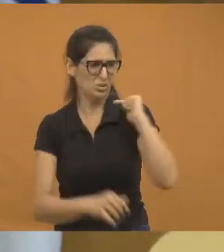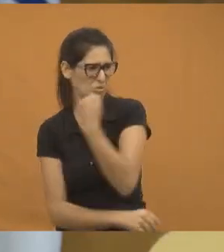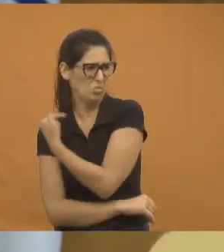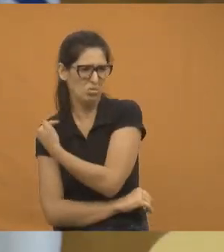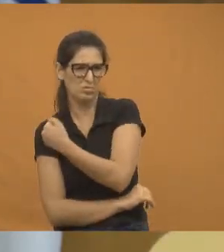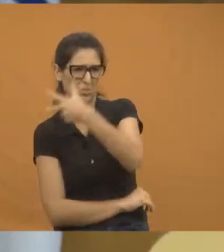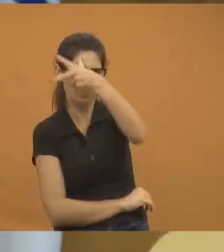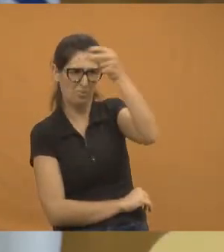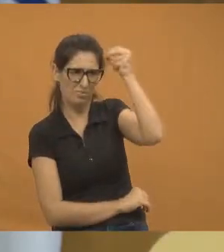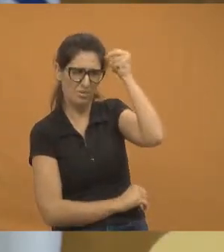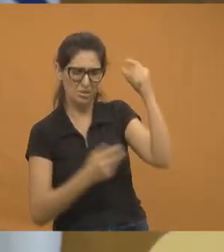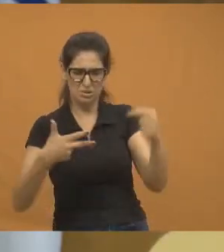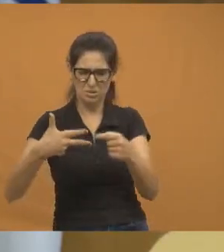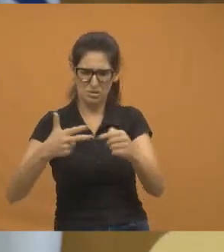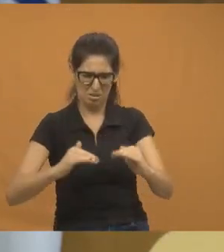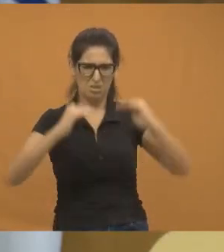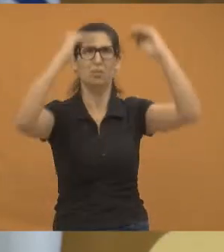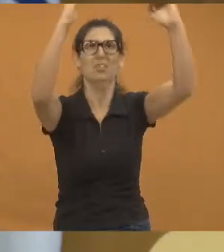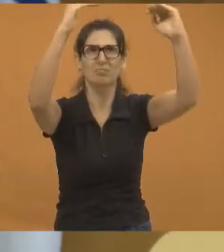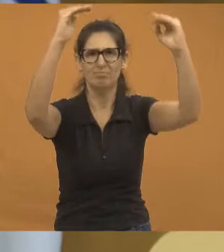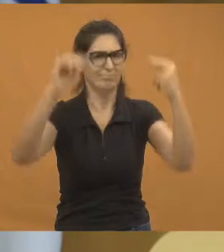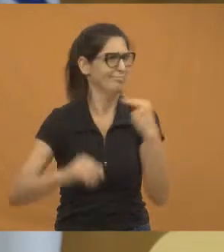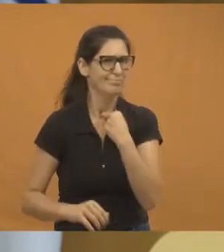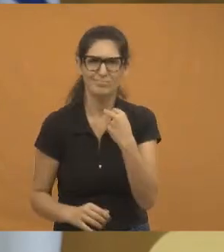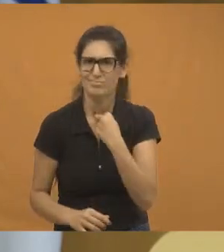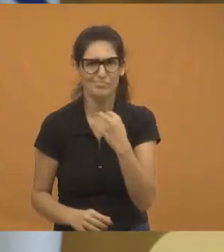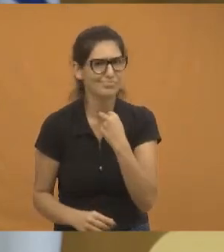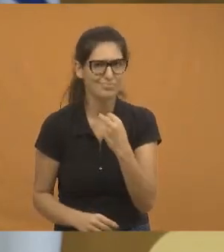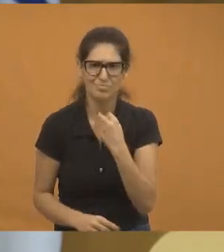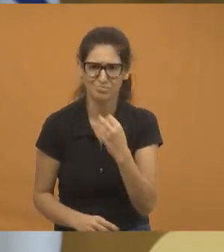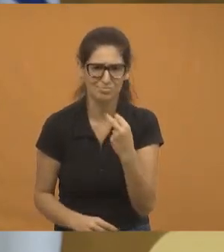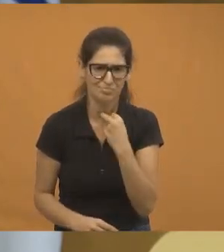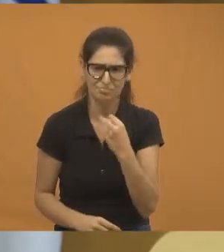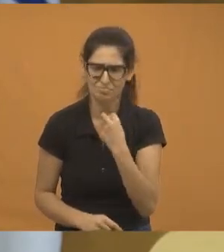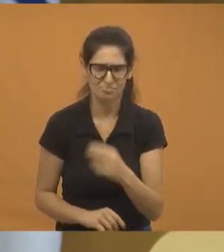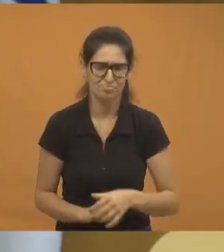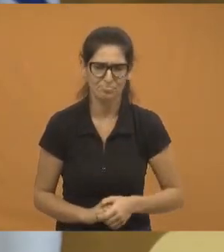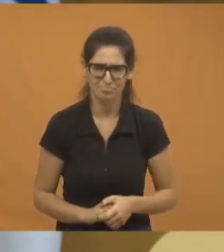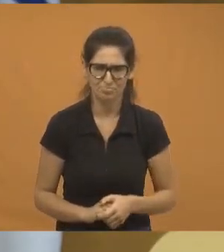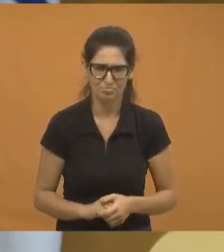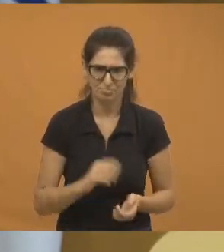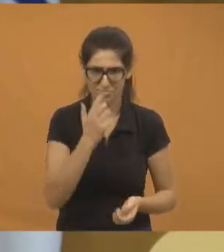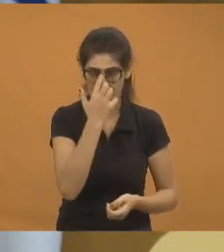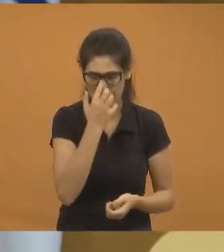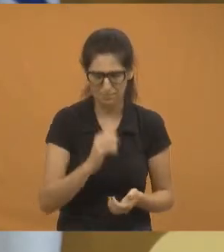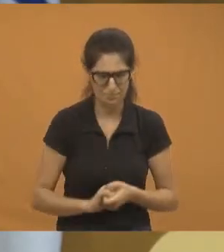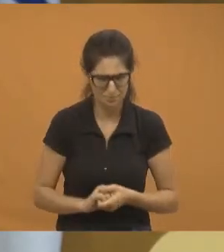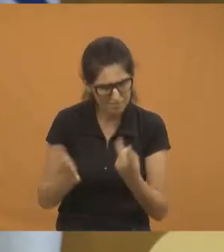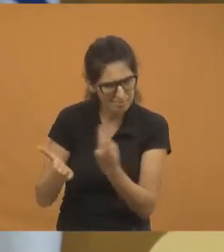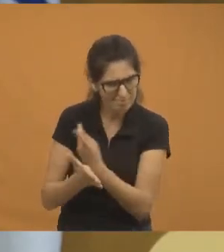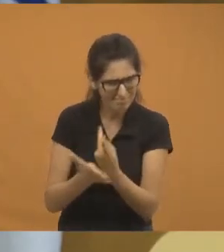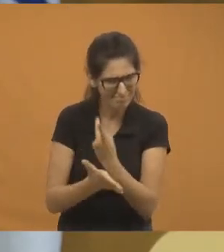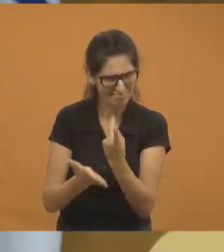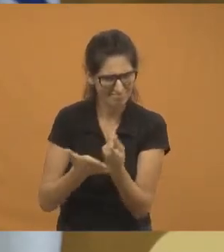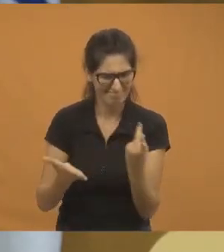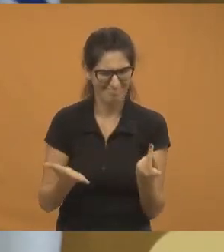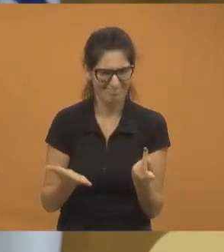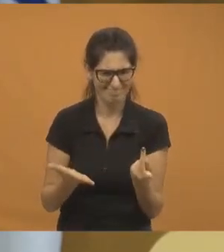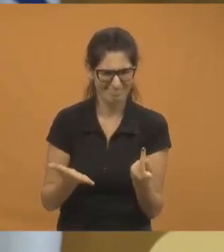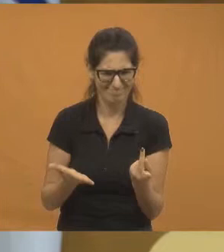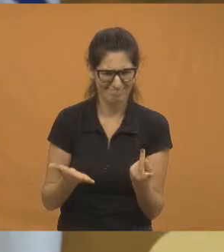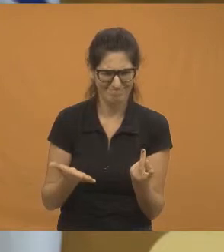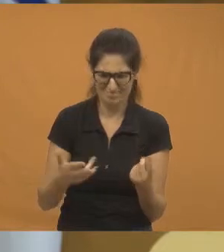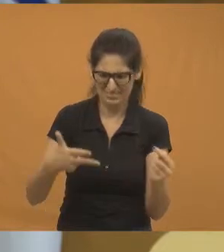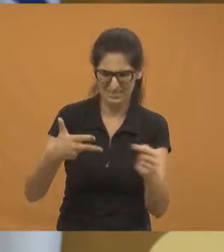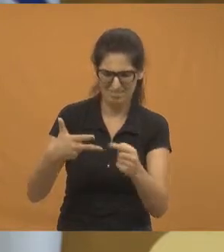agora esse pessoal infelizmente ficou de um tamanho que não tem quem consiga argumentar e conversar com